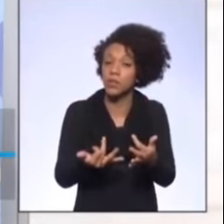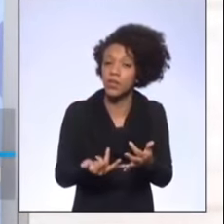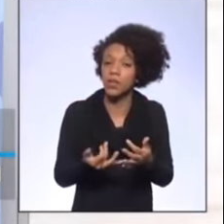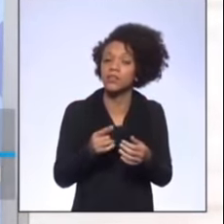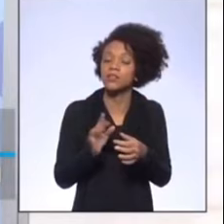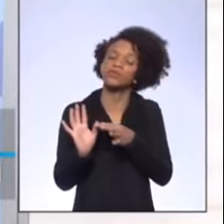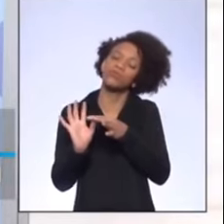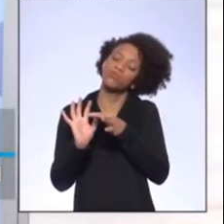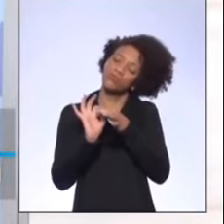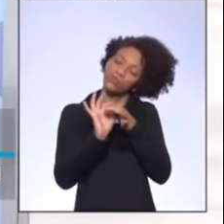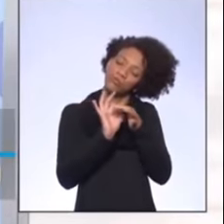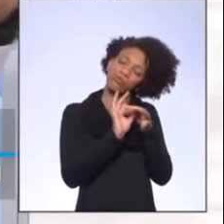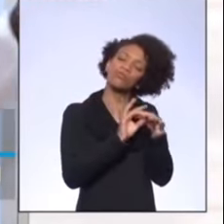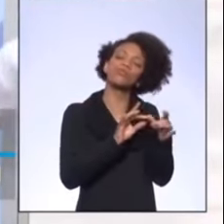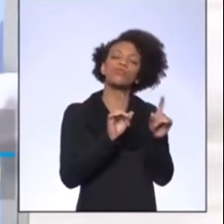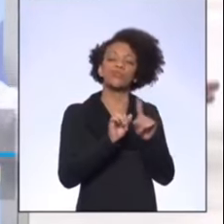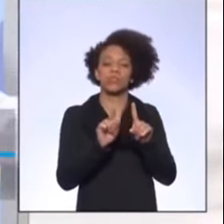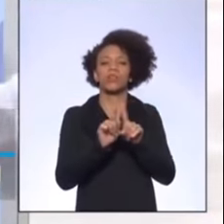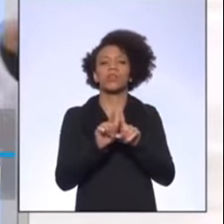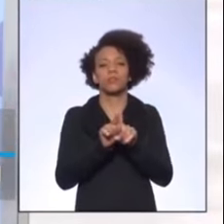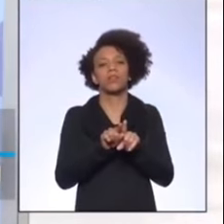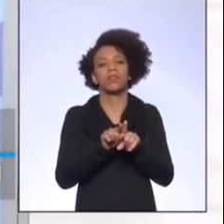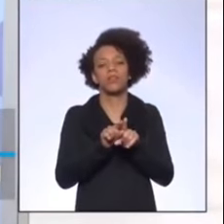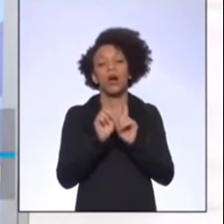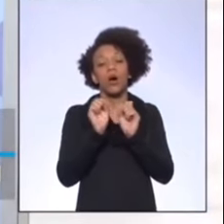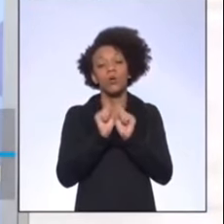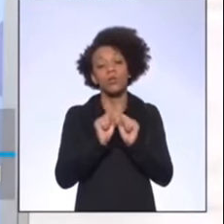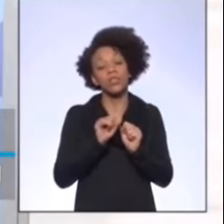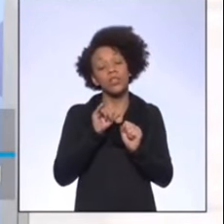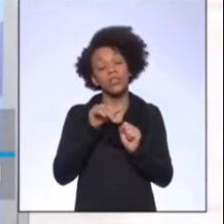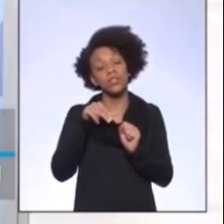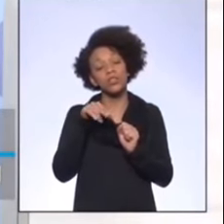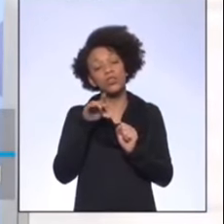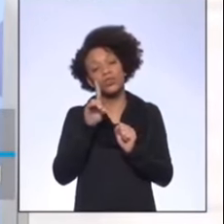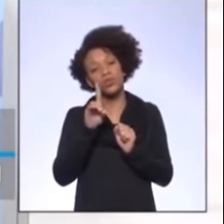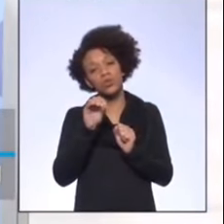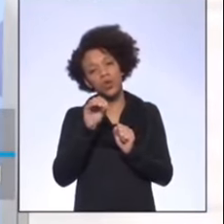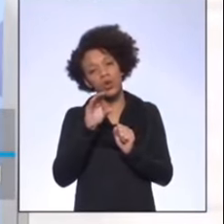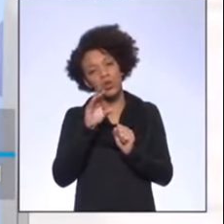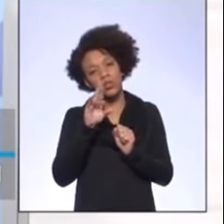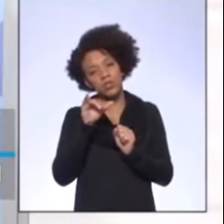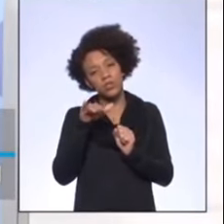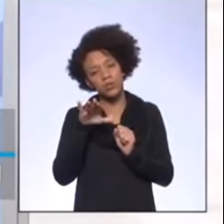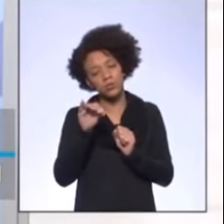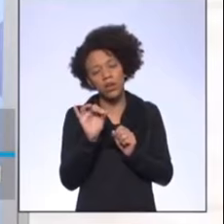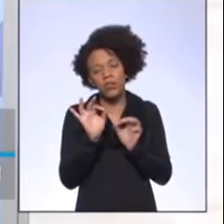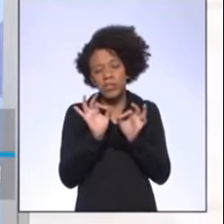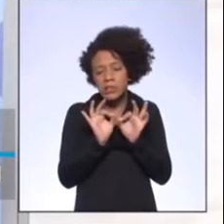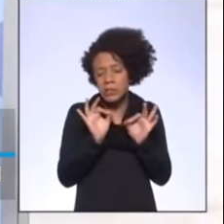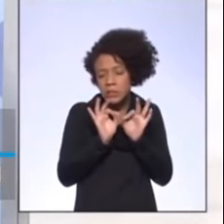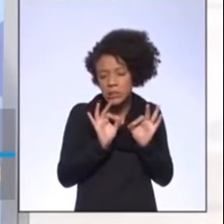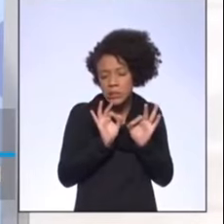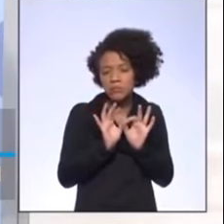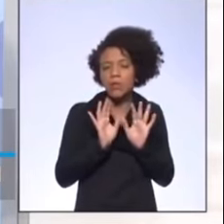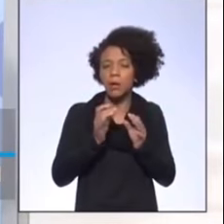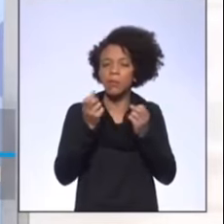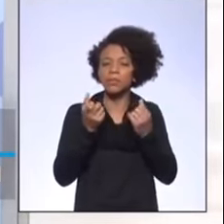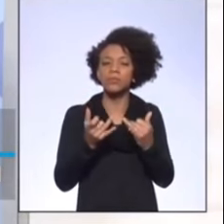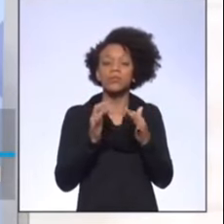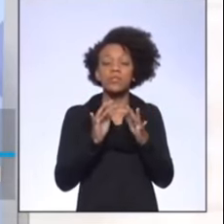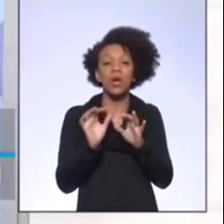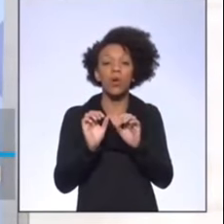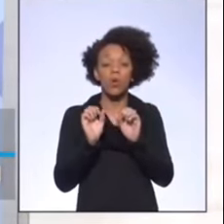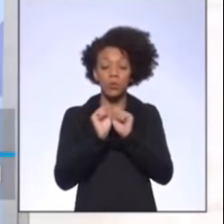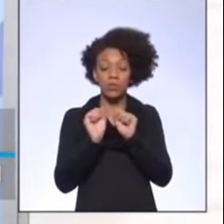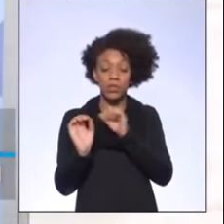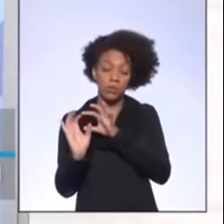estar interligado com o sistema endócrino, que a gente falou um pouquinho, quase nada, mas falou um pouquinho. Então, os sistemas estão todos